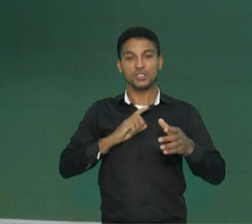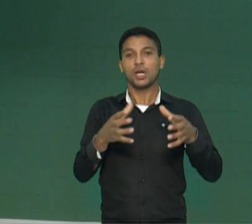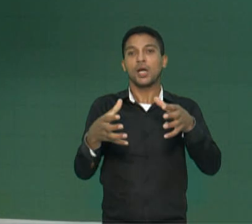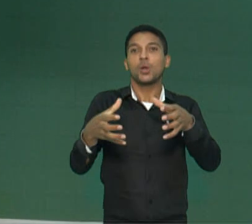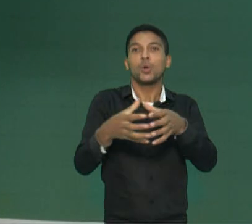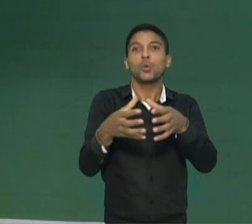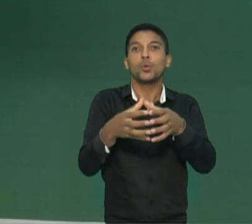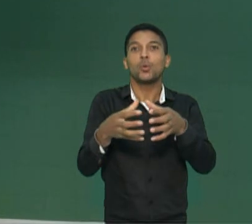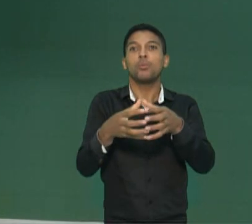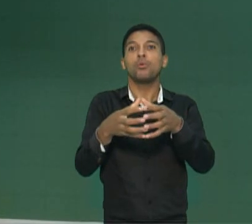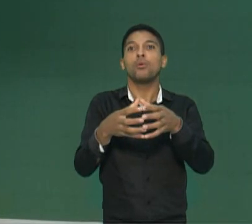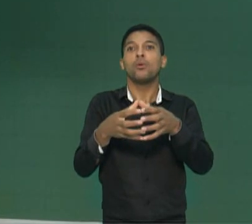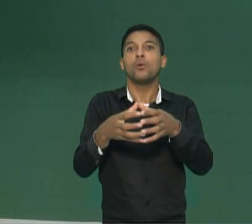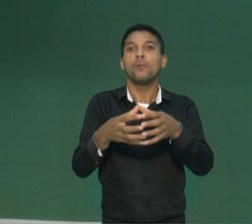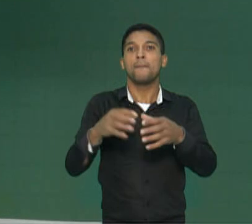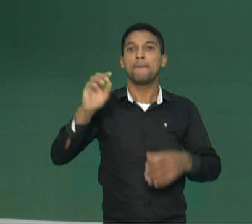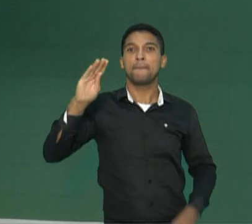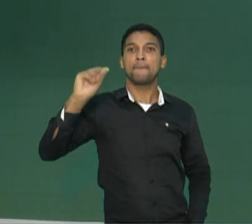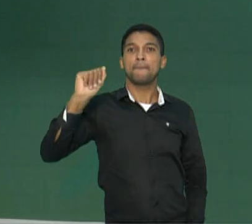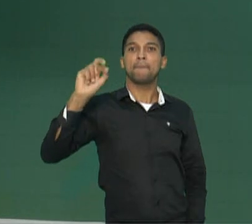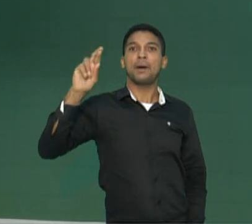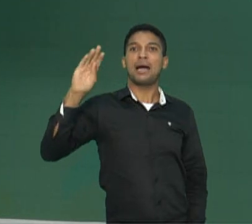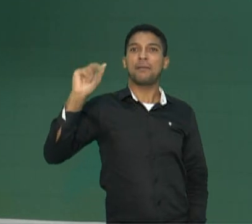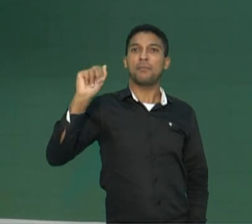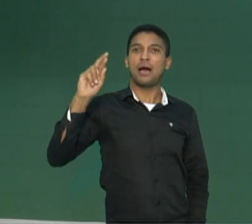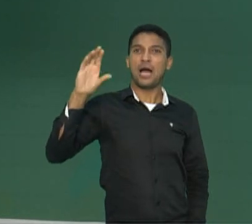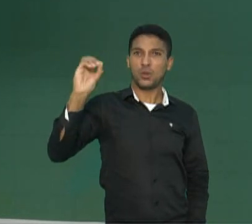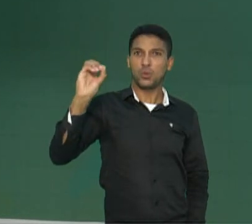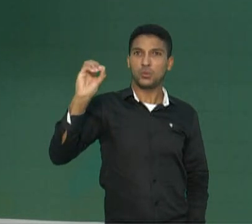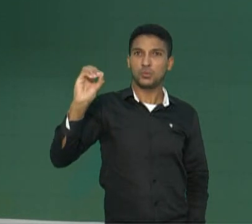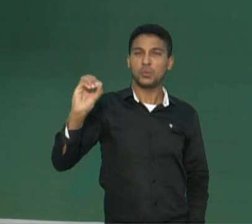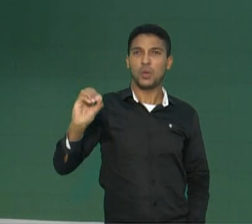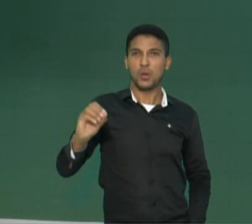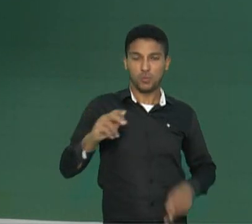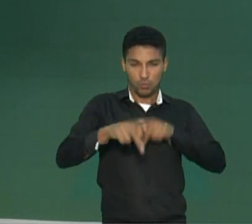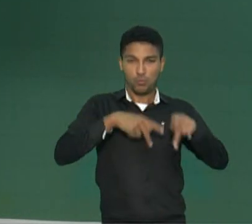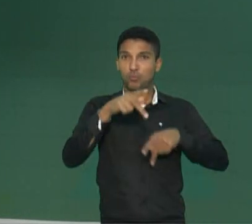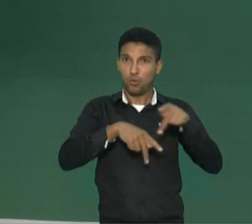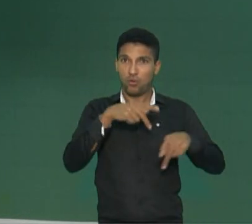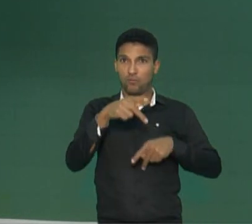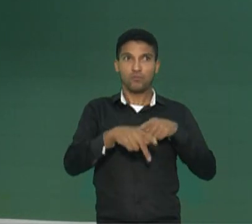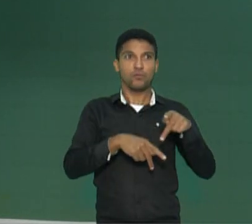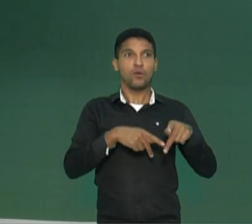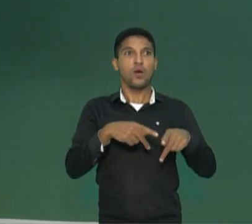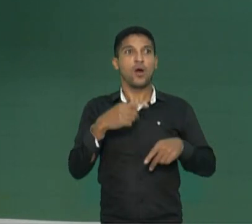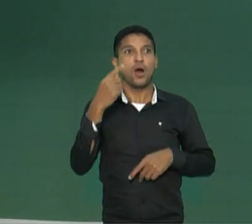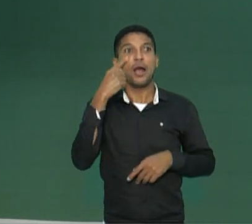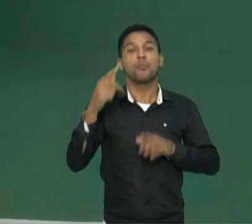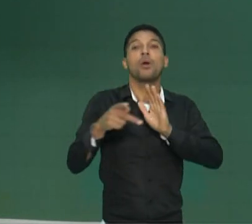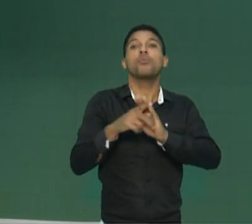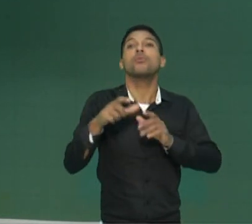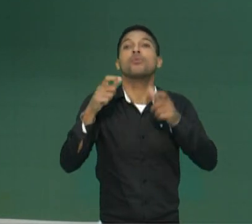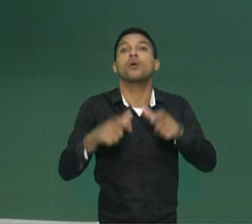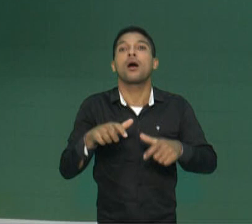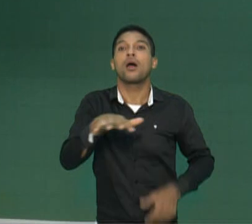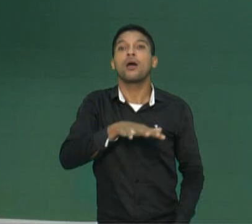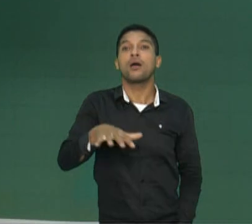bárbaros godos, pessoal, ficaram principalmente naquela região germânica ali, né? Onde hoje é a Alemanha. E